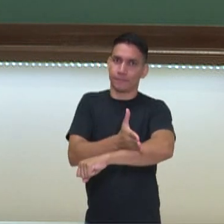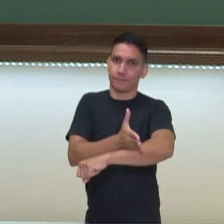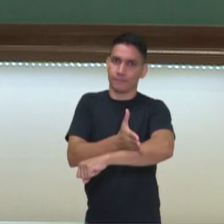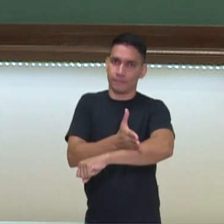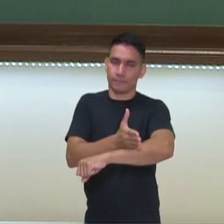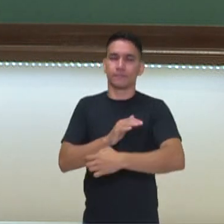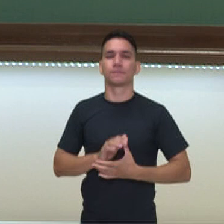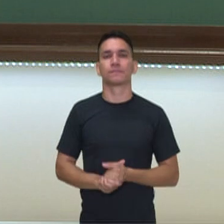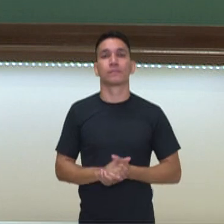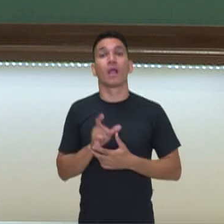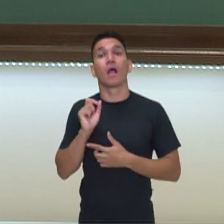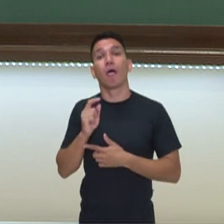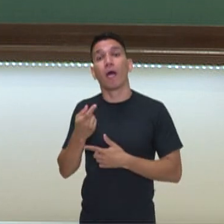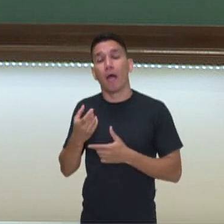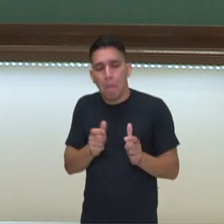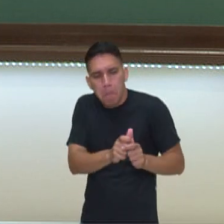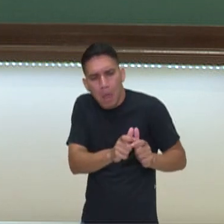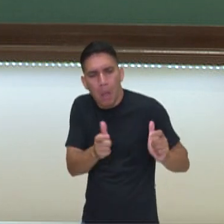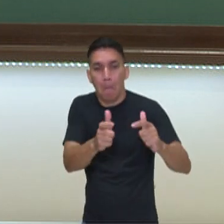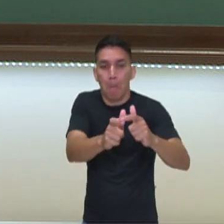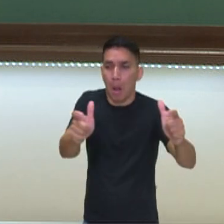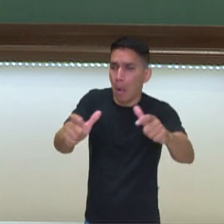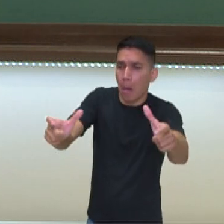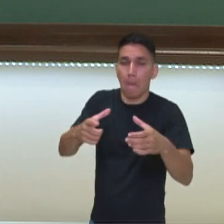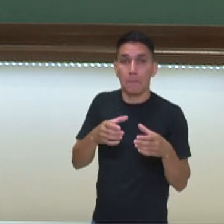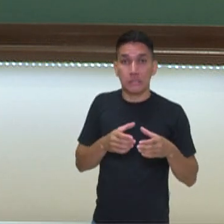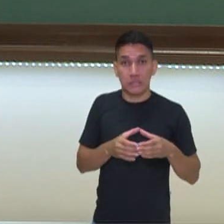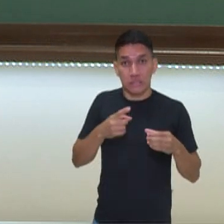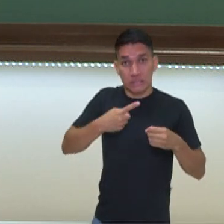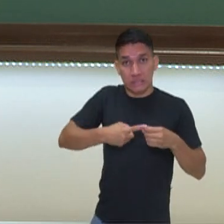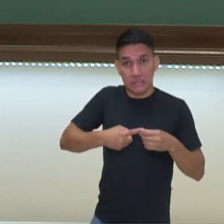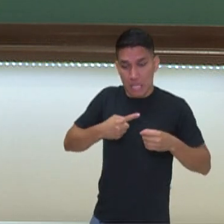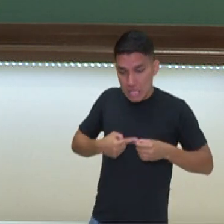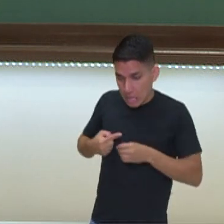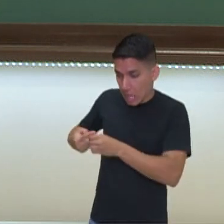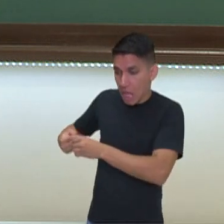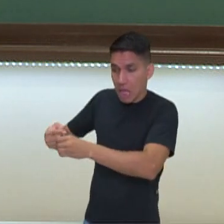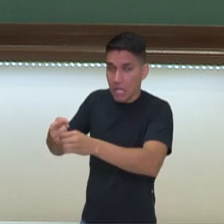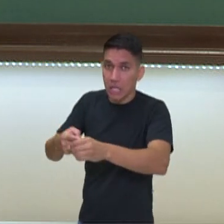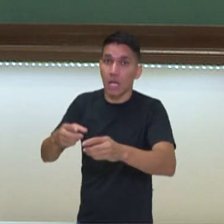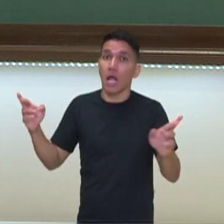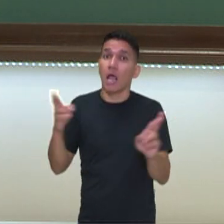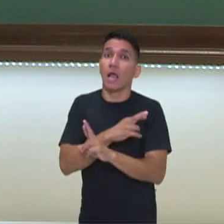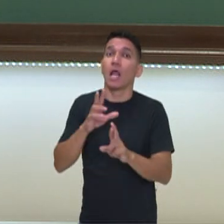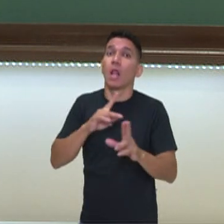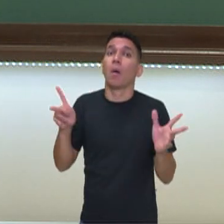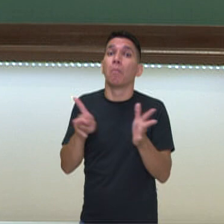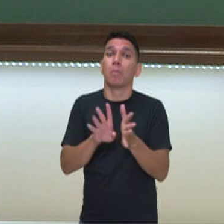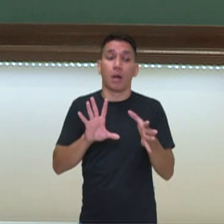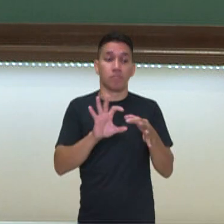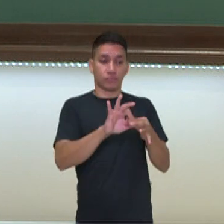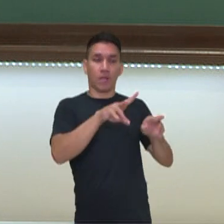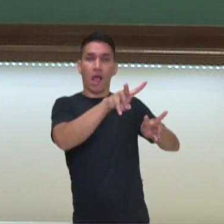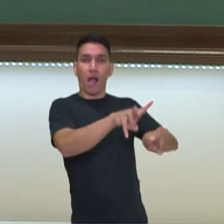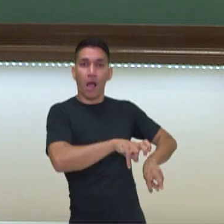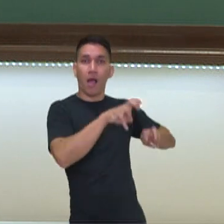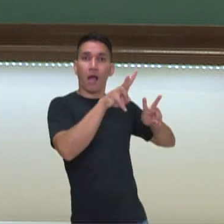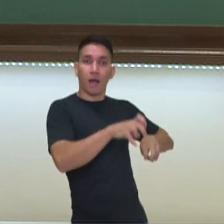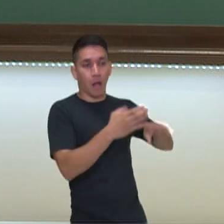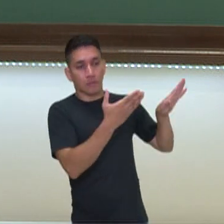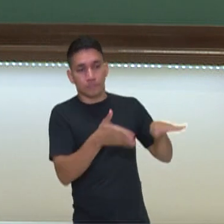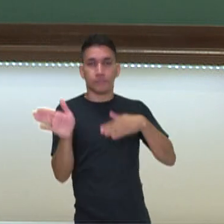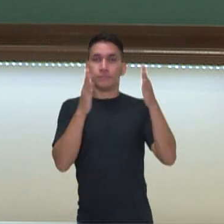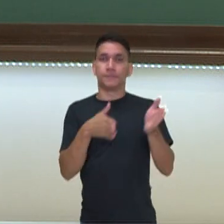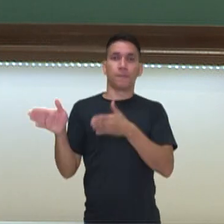Então, este renascimento das cidades tem muito a ver com fatores ligados à agricultura, produção